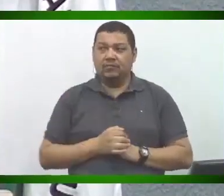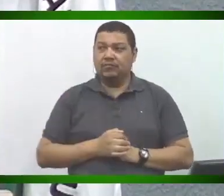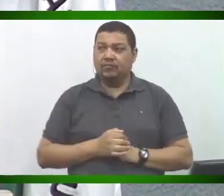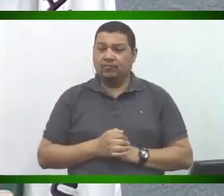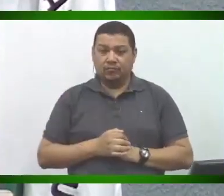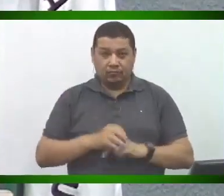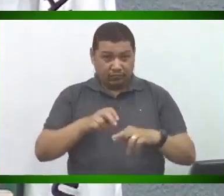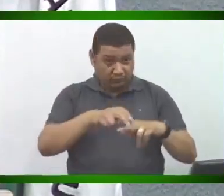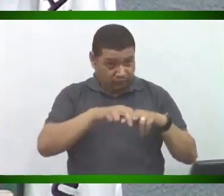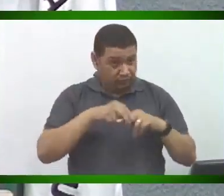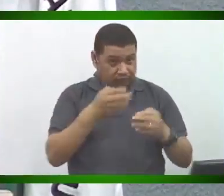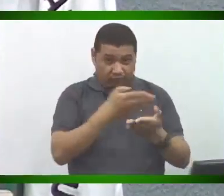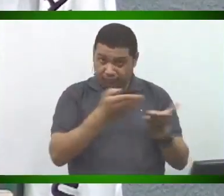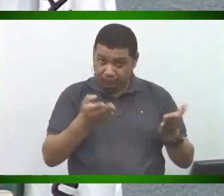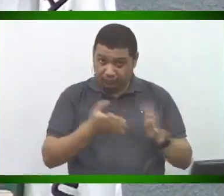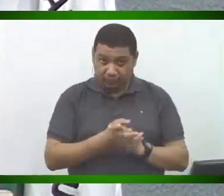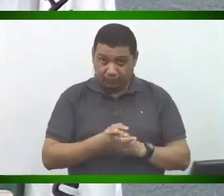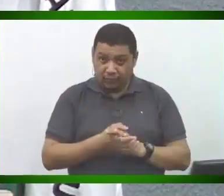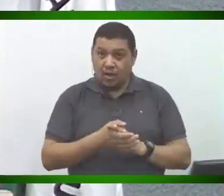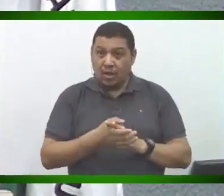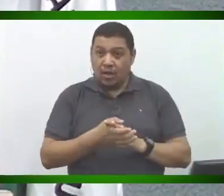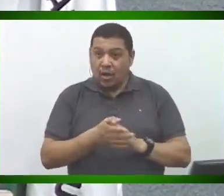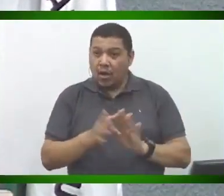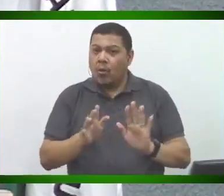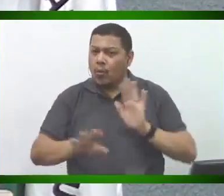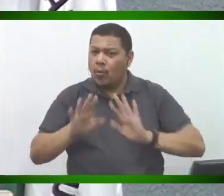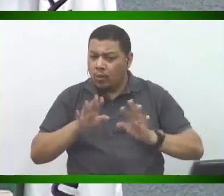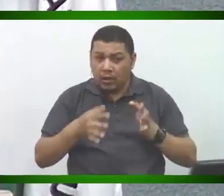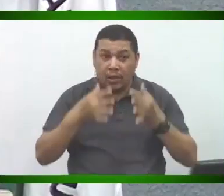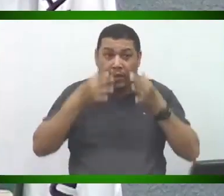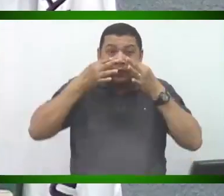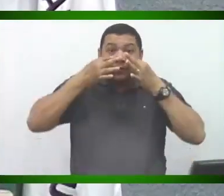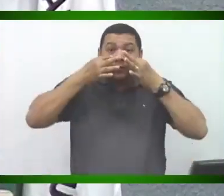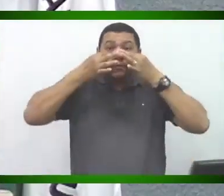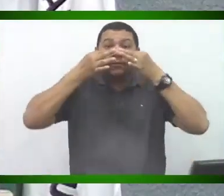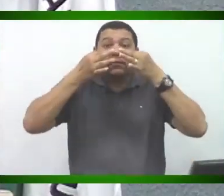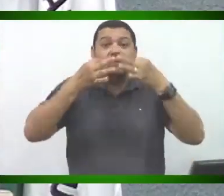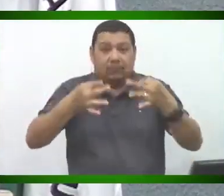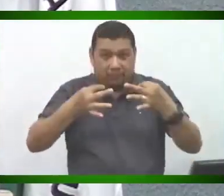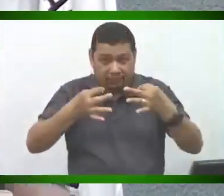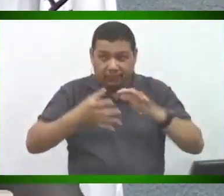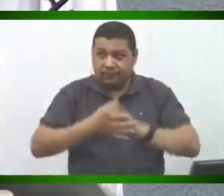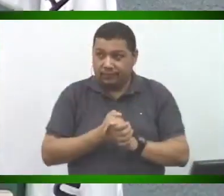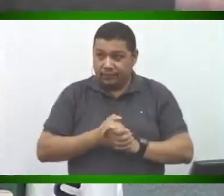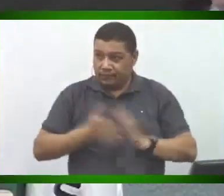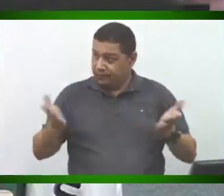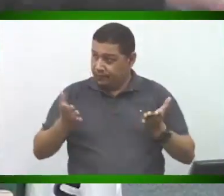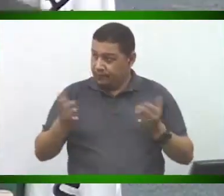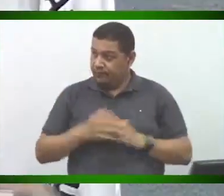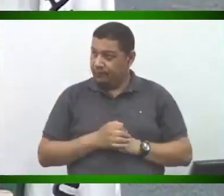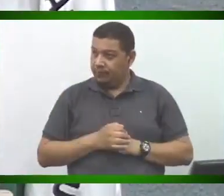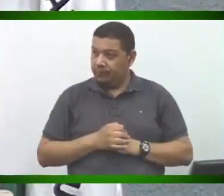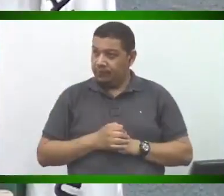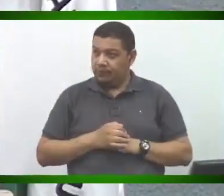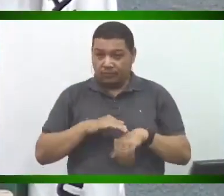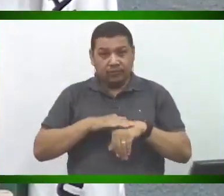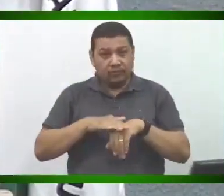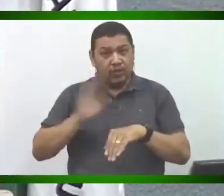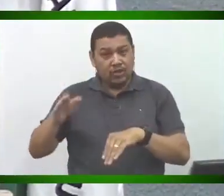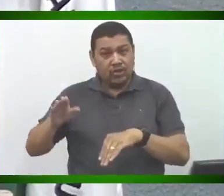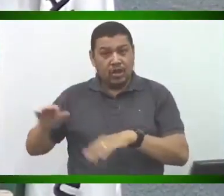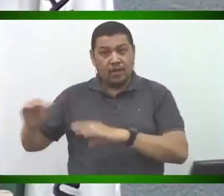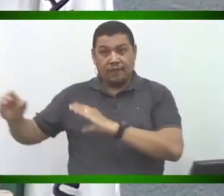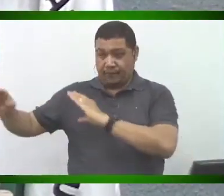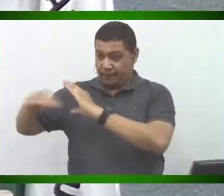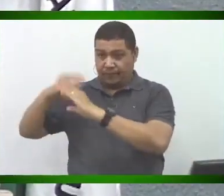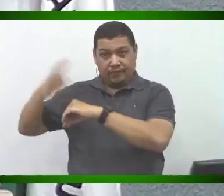Então, população, analise, avalie. Eu estava ali agora, já recebi mais uma